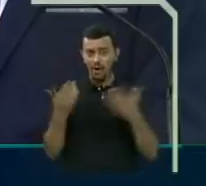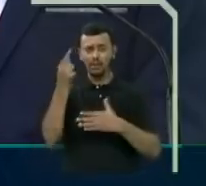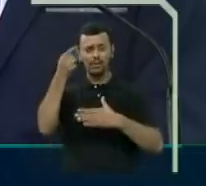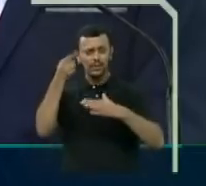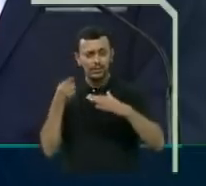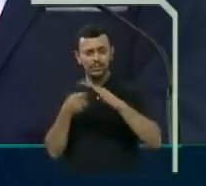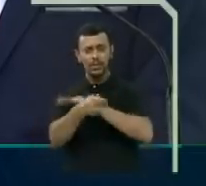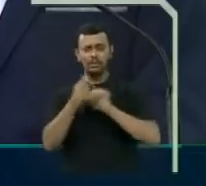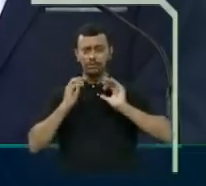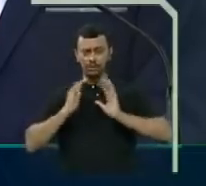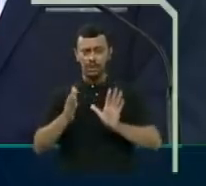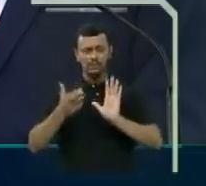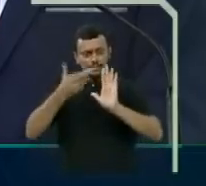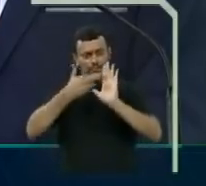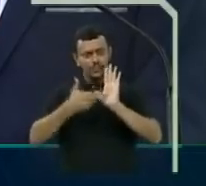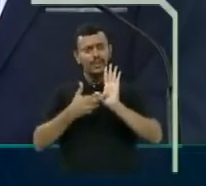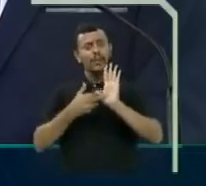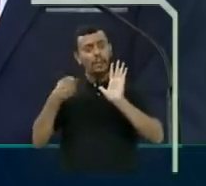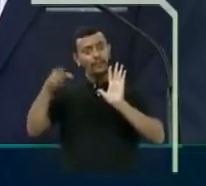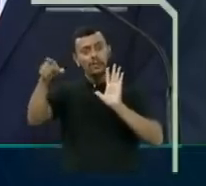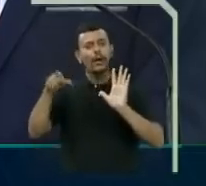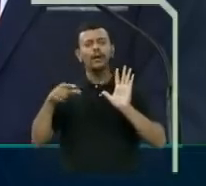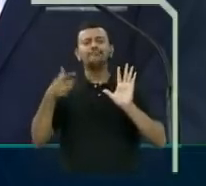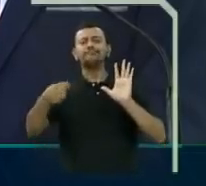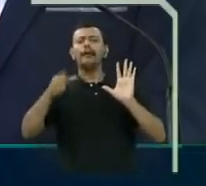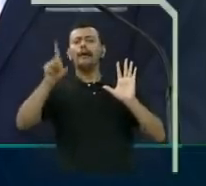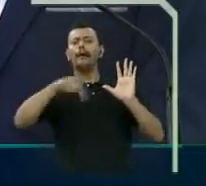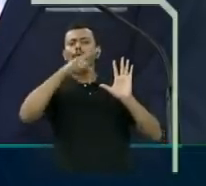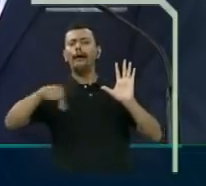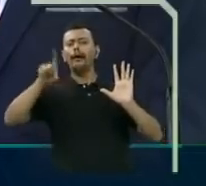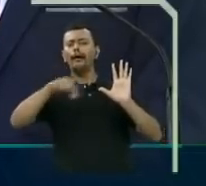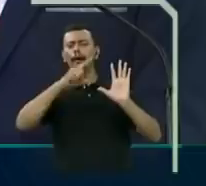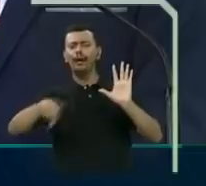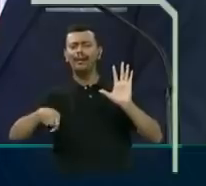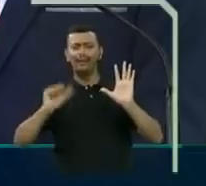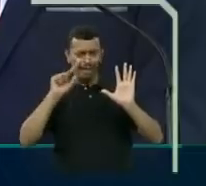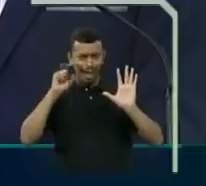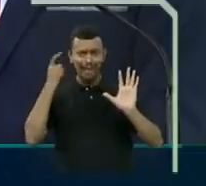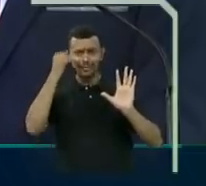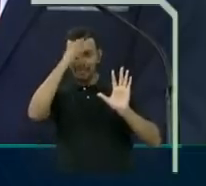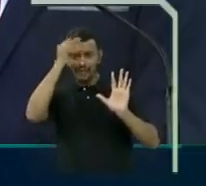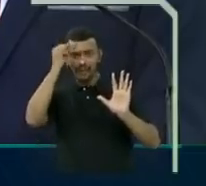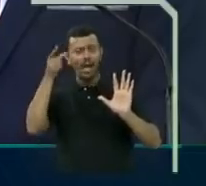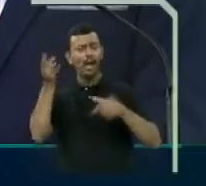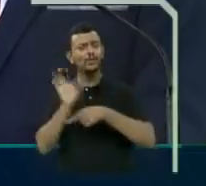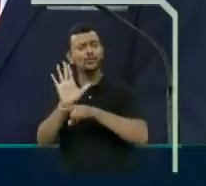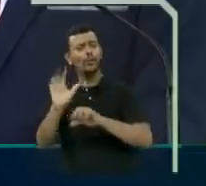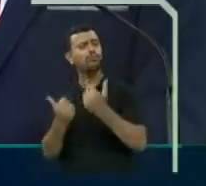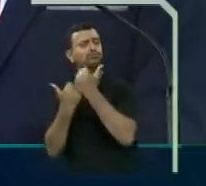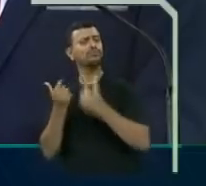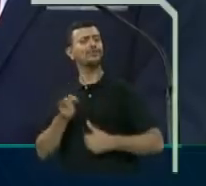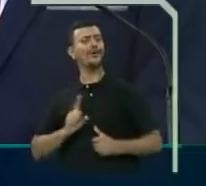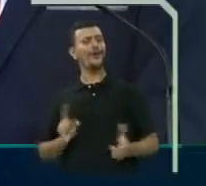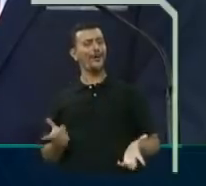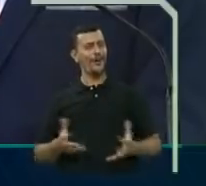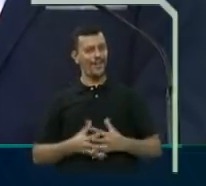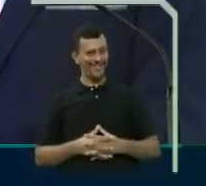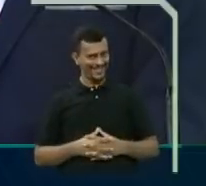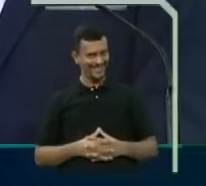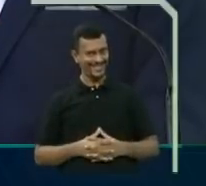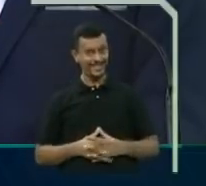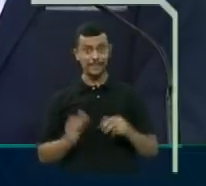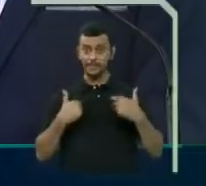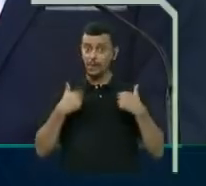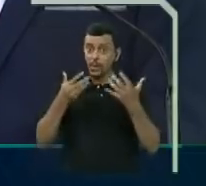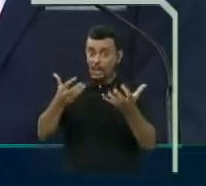e previsto deveria ser cumprido. Você suspendeu contratos com prefeitos exatamente pelo fato de não apoiarem você. Qual é o número, João? Eu quero